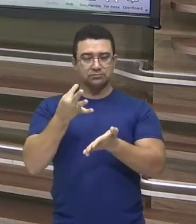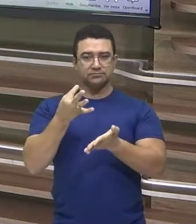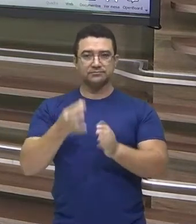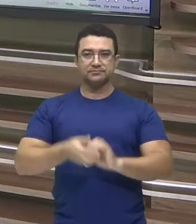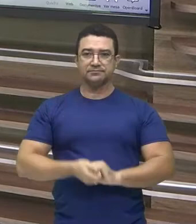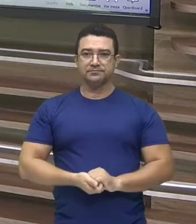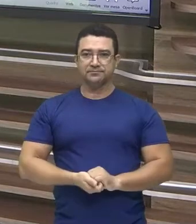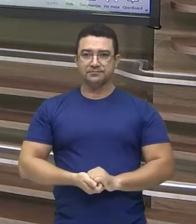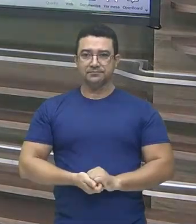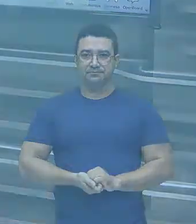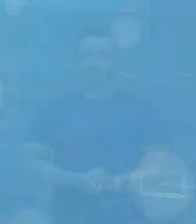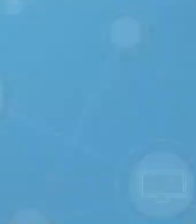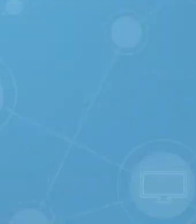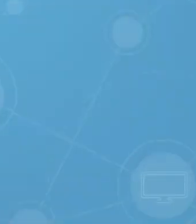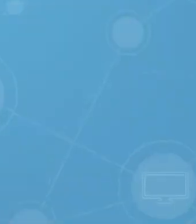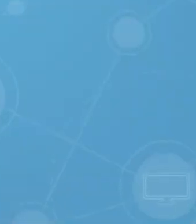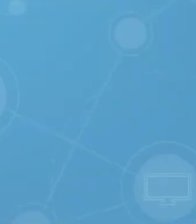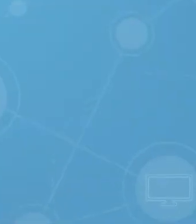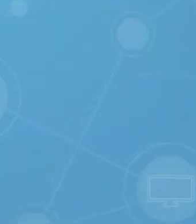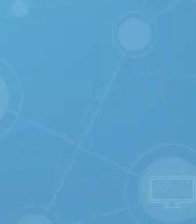paz.